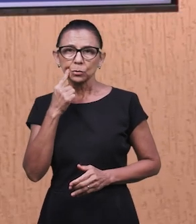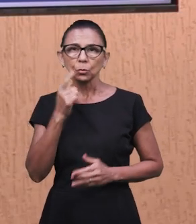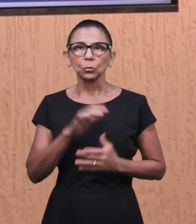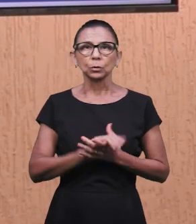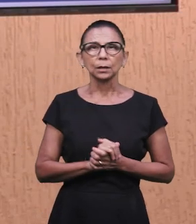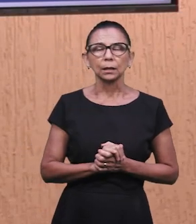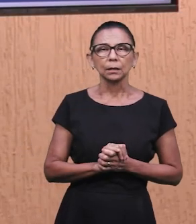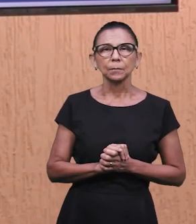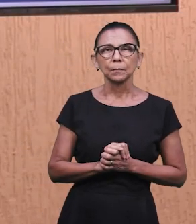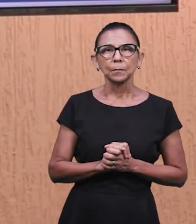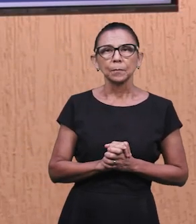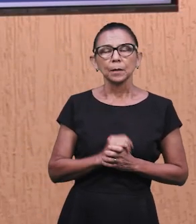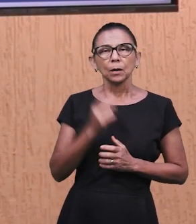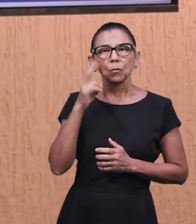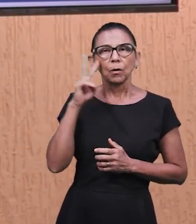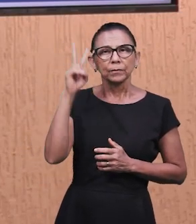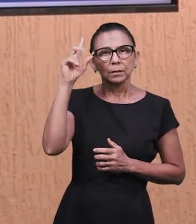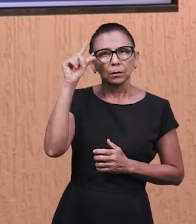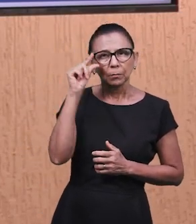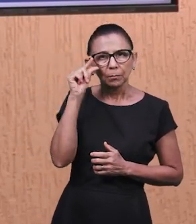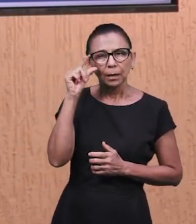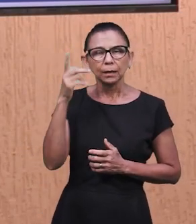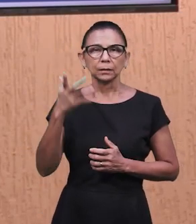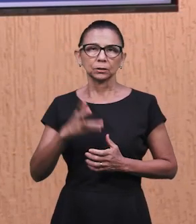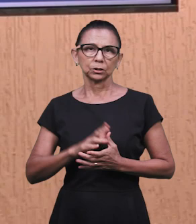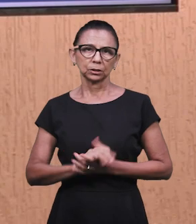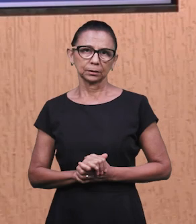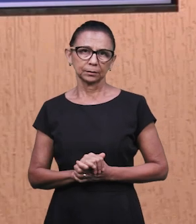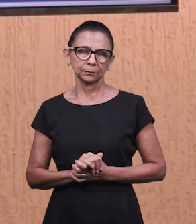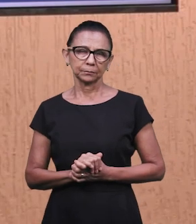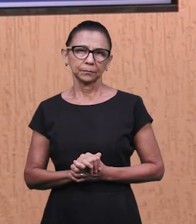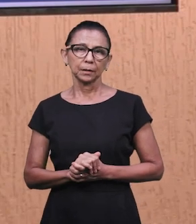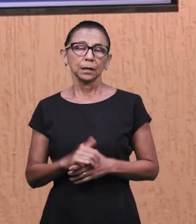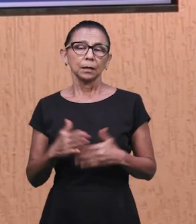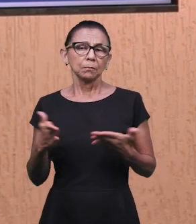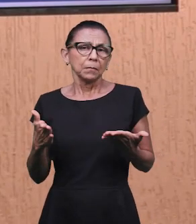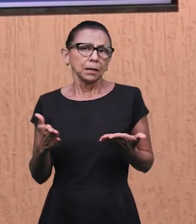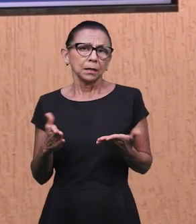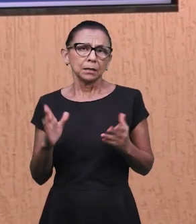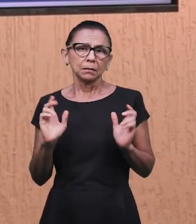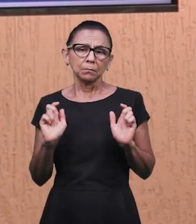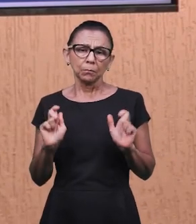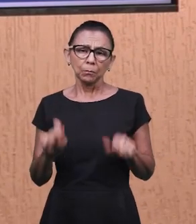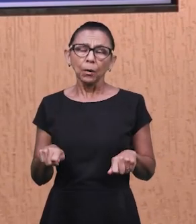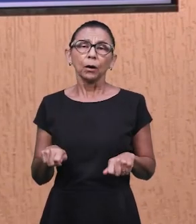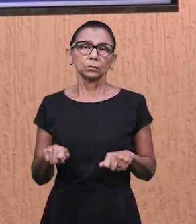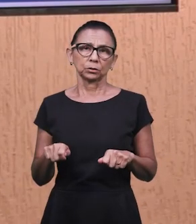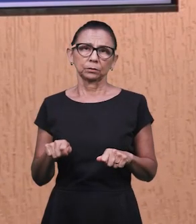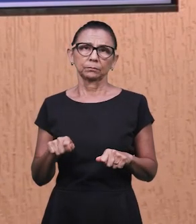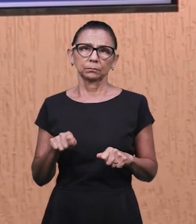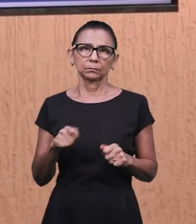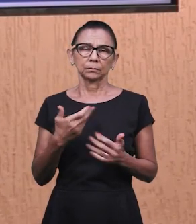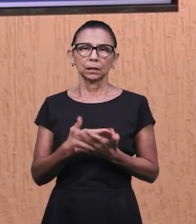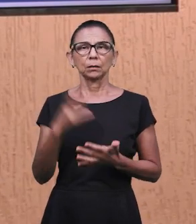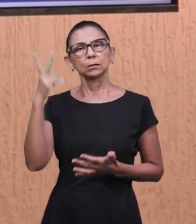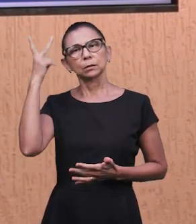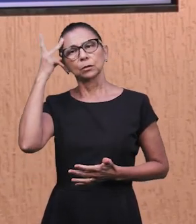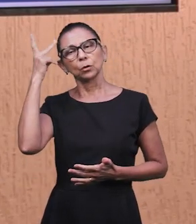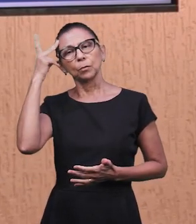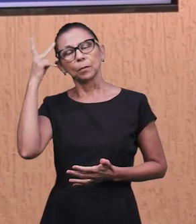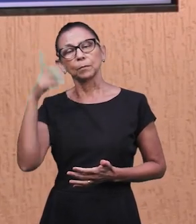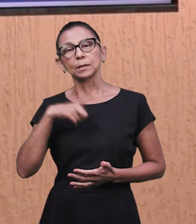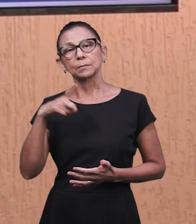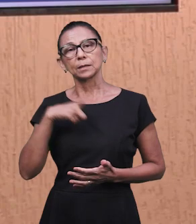deficiência visual total, e a professora pode dar a aula normalmente, e com o apoio da intérprete de